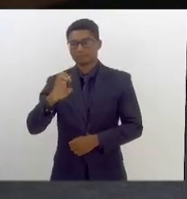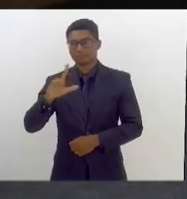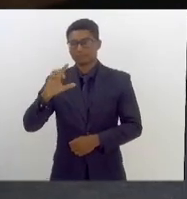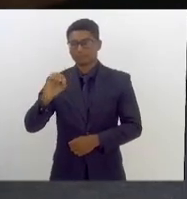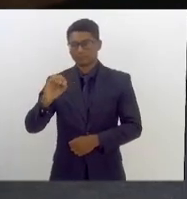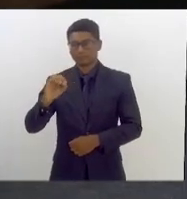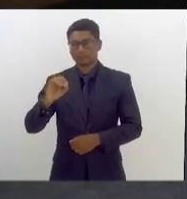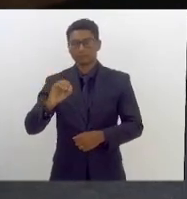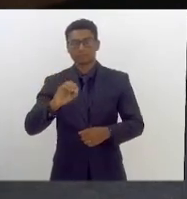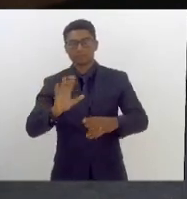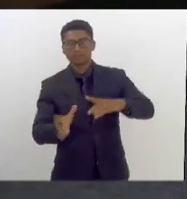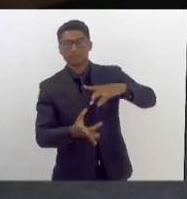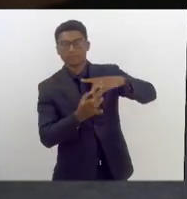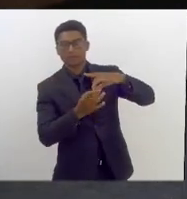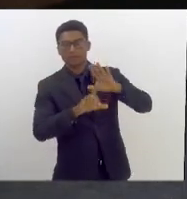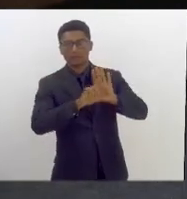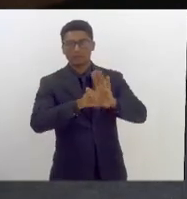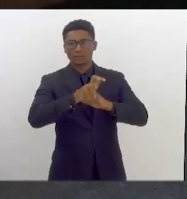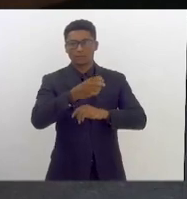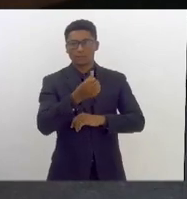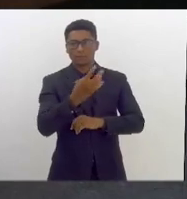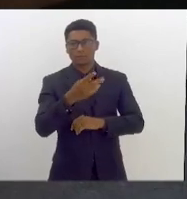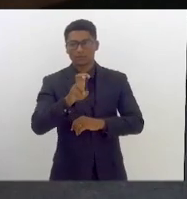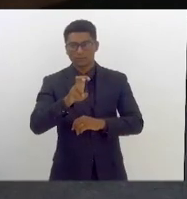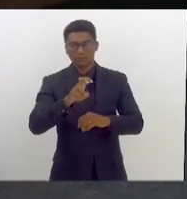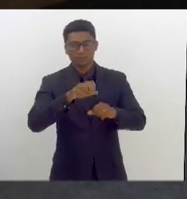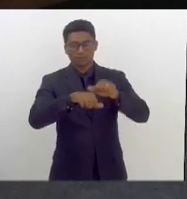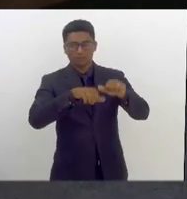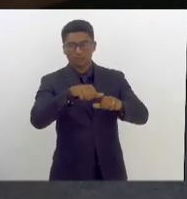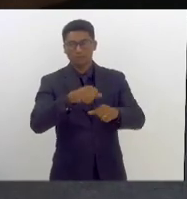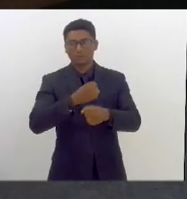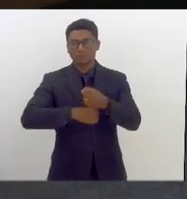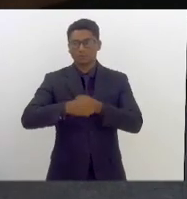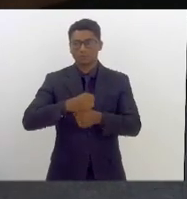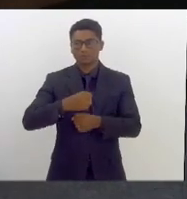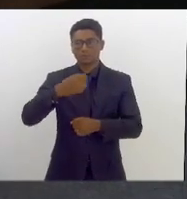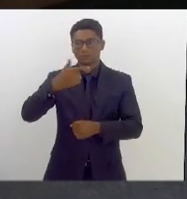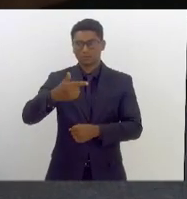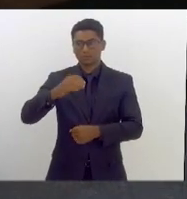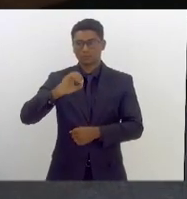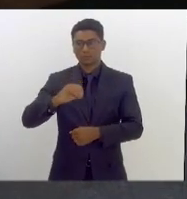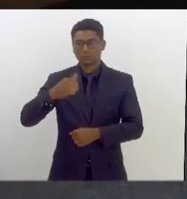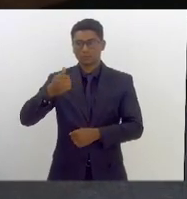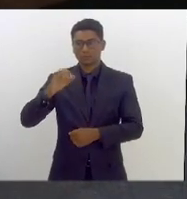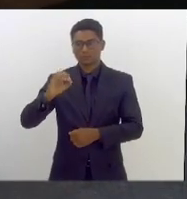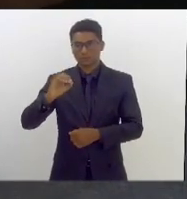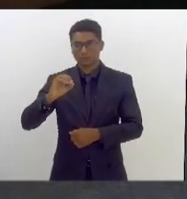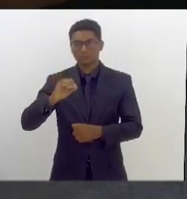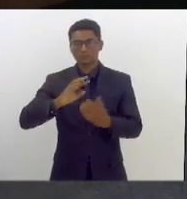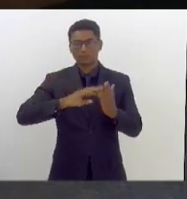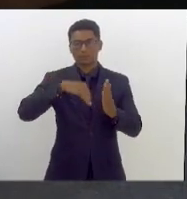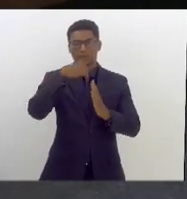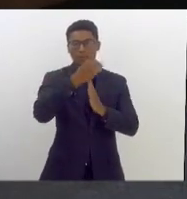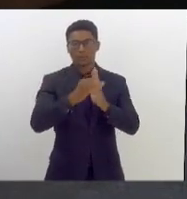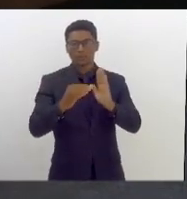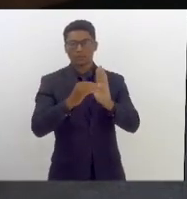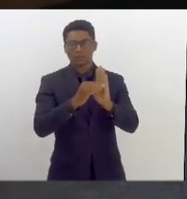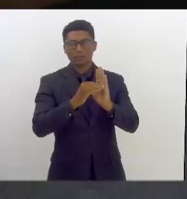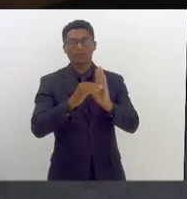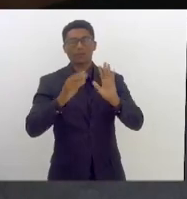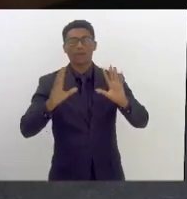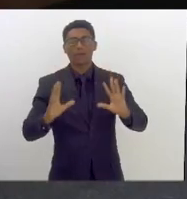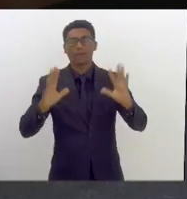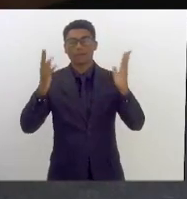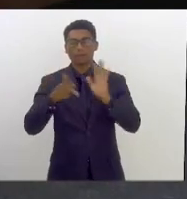altera o anexo da lei 5645 de 2010, instituindo no calendário oficial de eventos